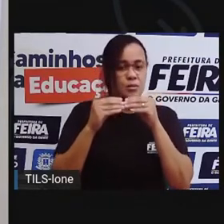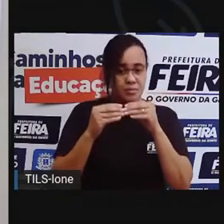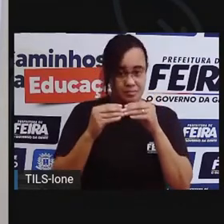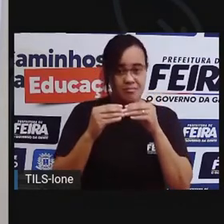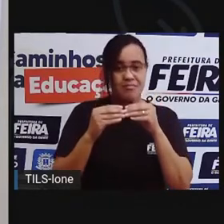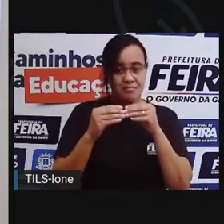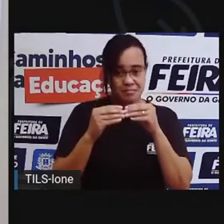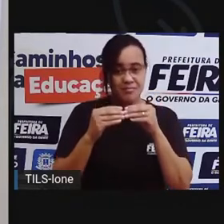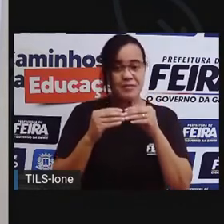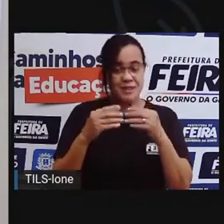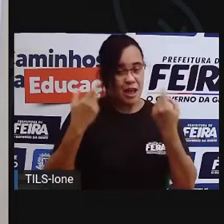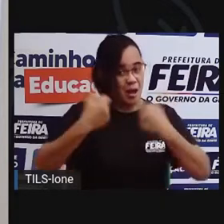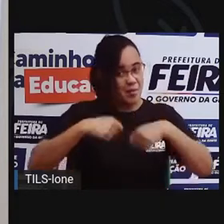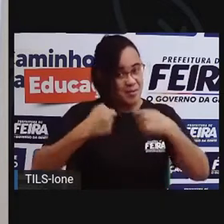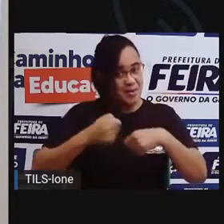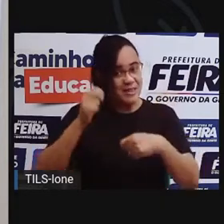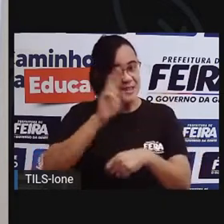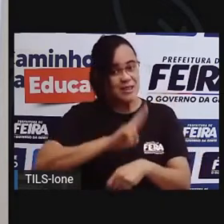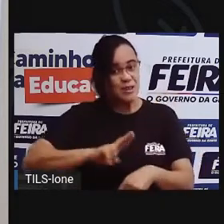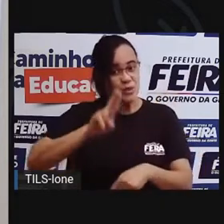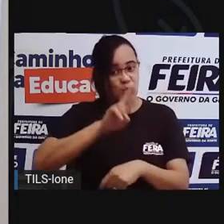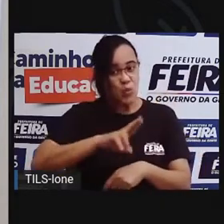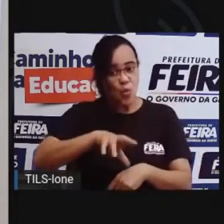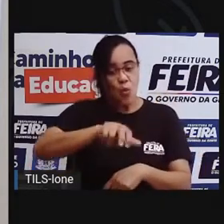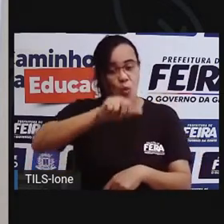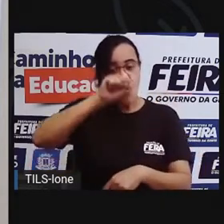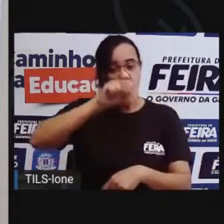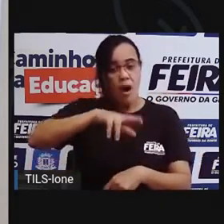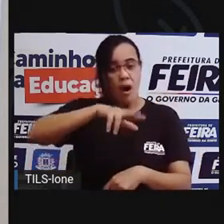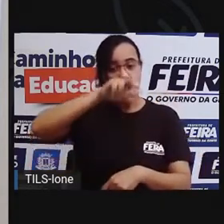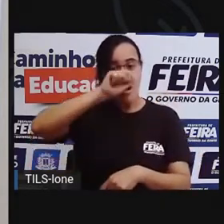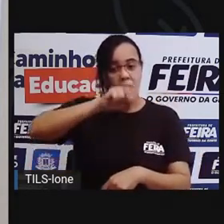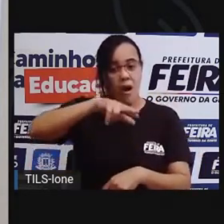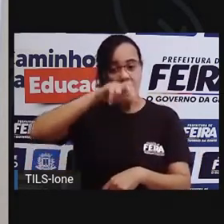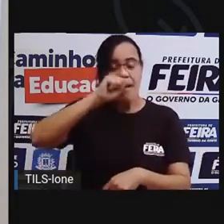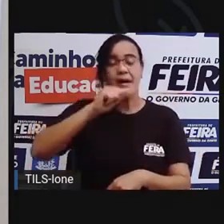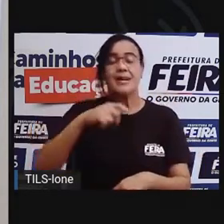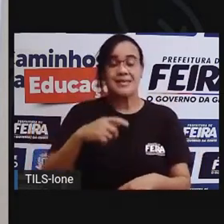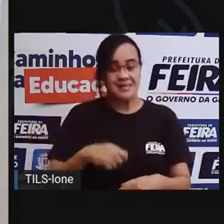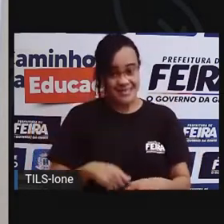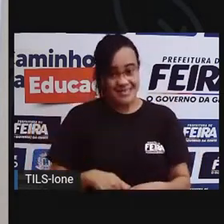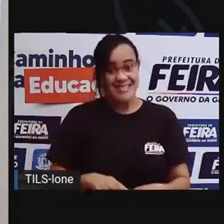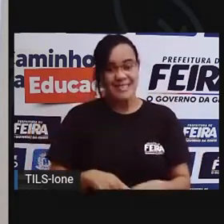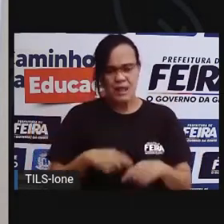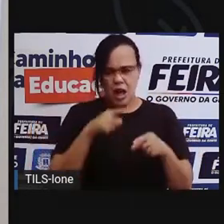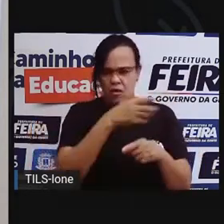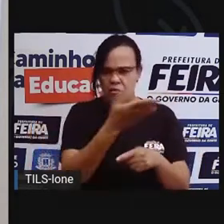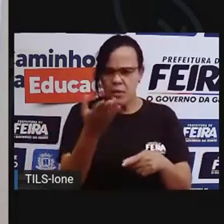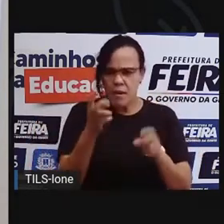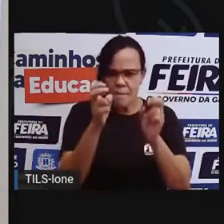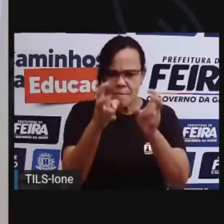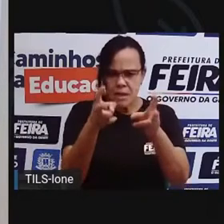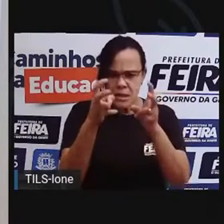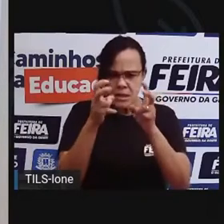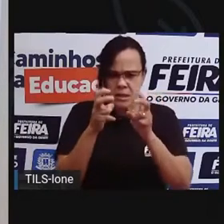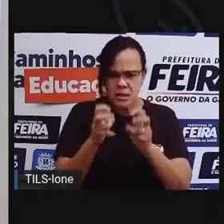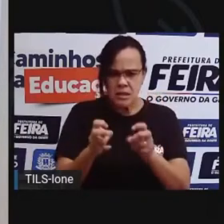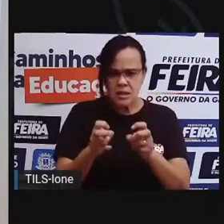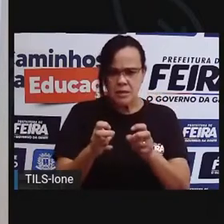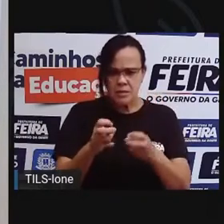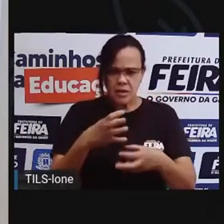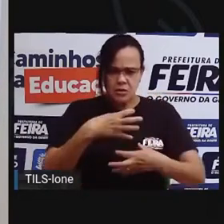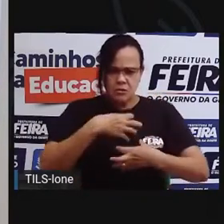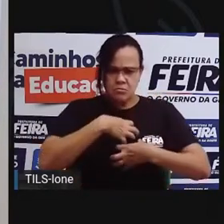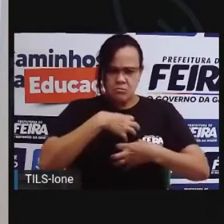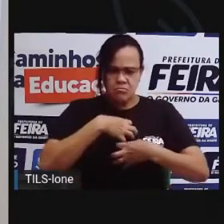Precisa utilizar bastante o ar. Uau, menina! É. Vocês perceberam que para tocar esses instrumentos que a